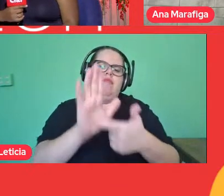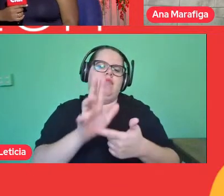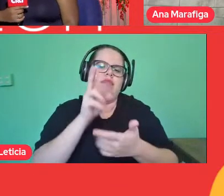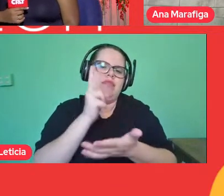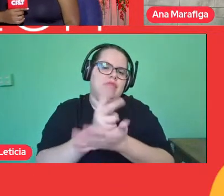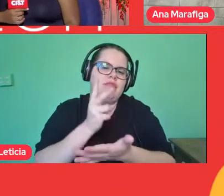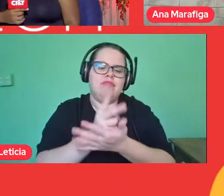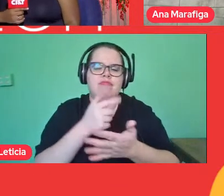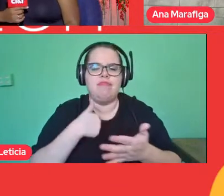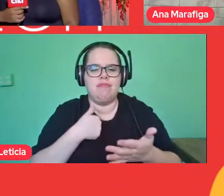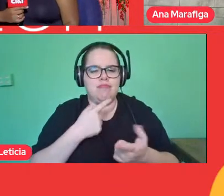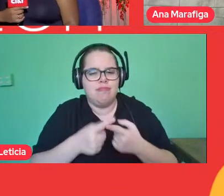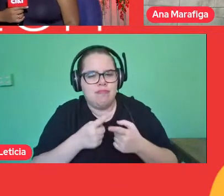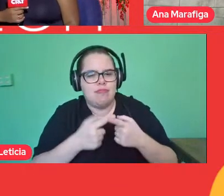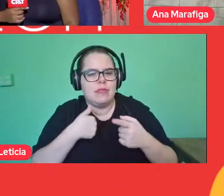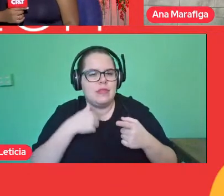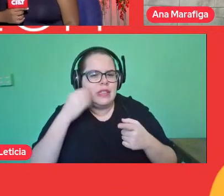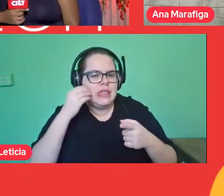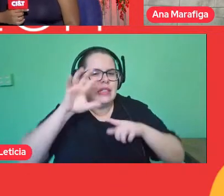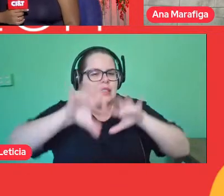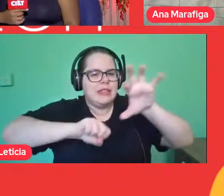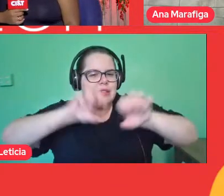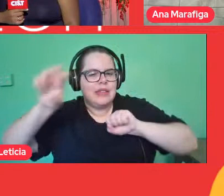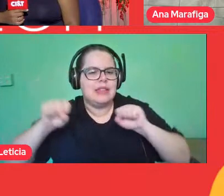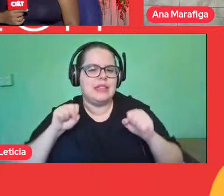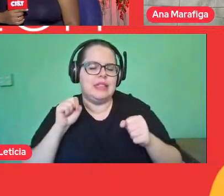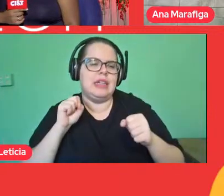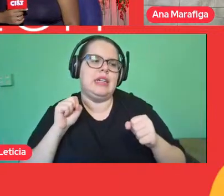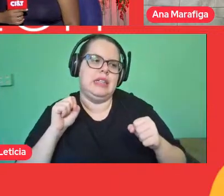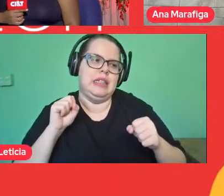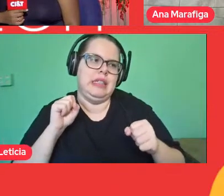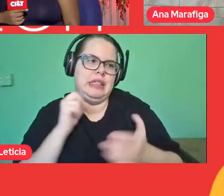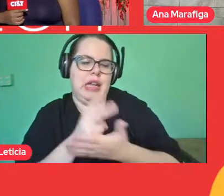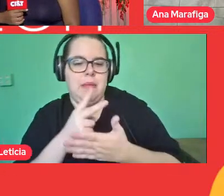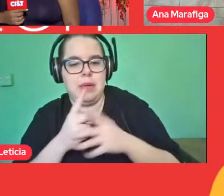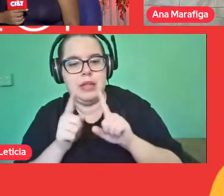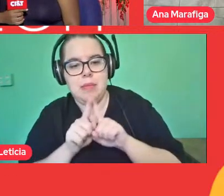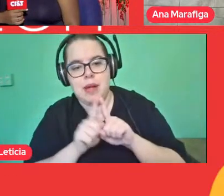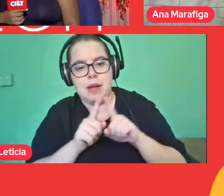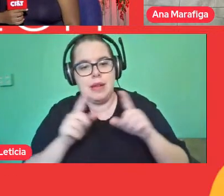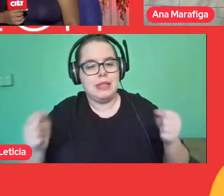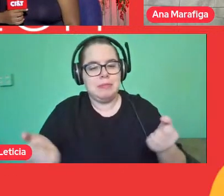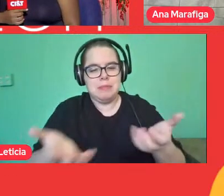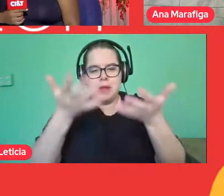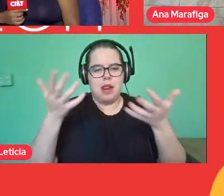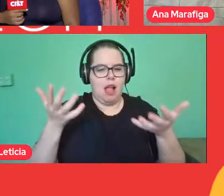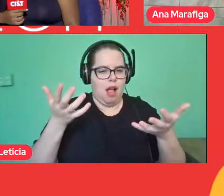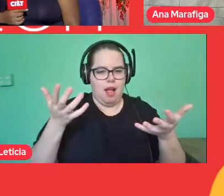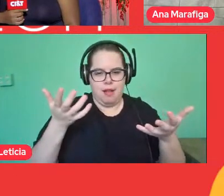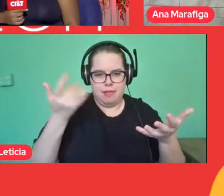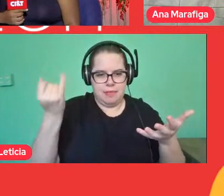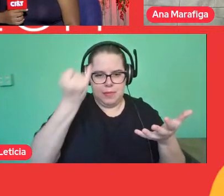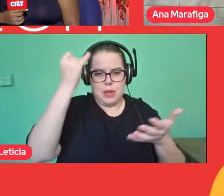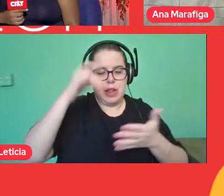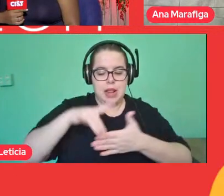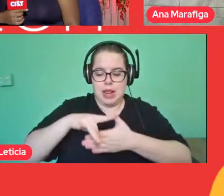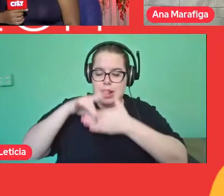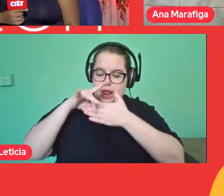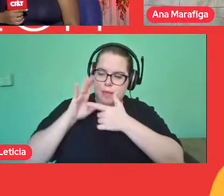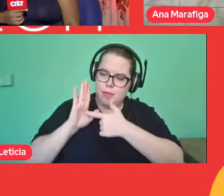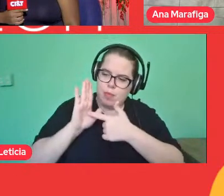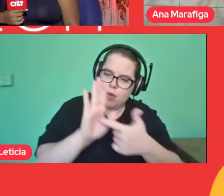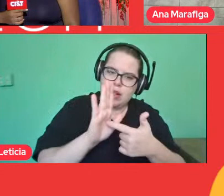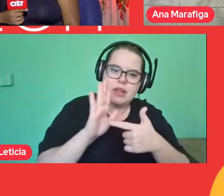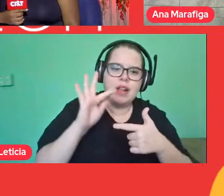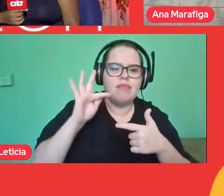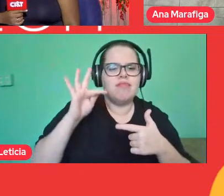porque eu busco fazer esse exercício também, que inspirar é uma coisa muito importante. Eu acho que liderar é criar visão de futuro.